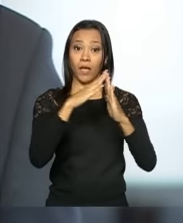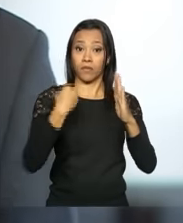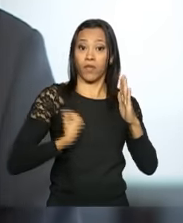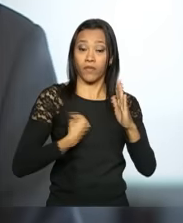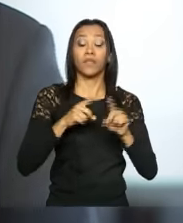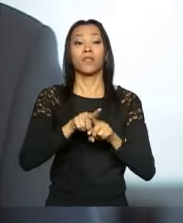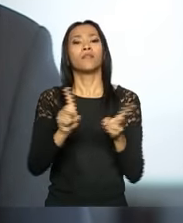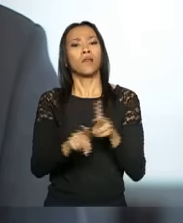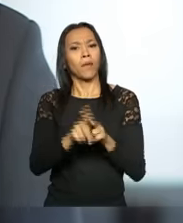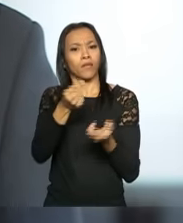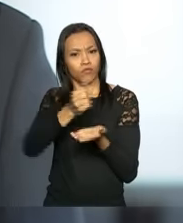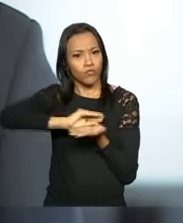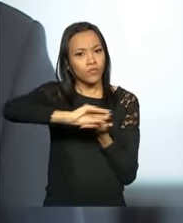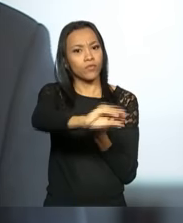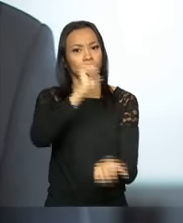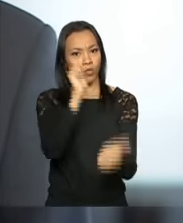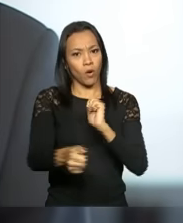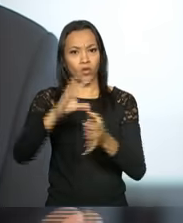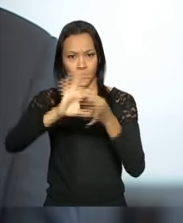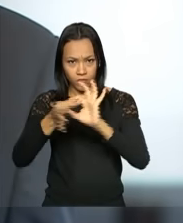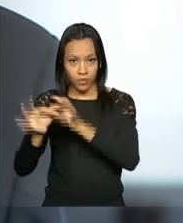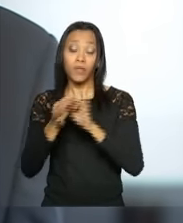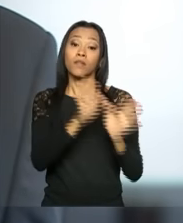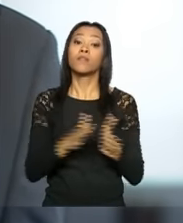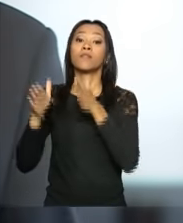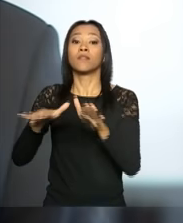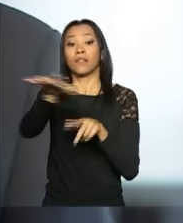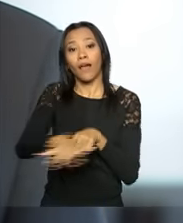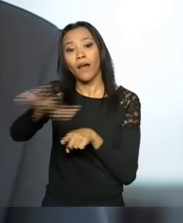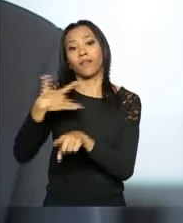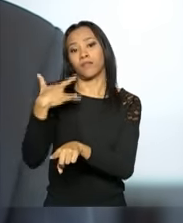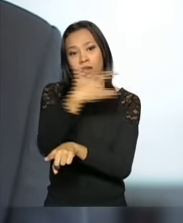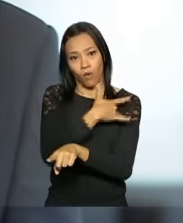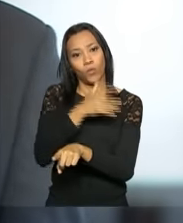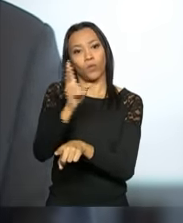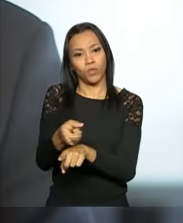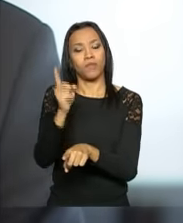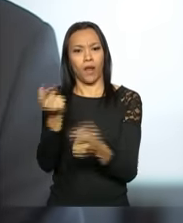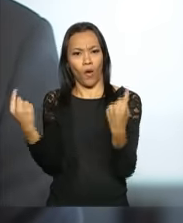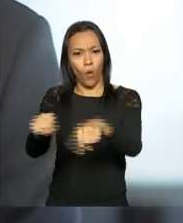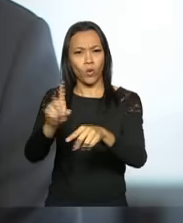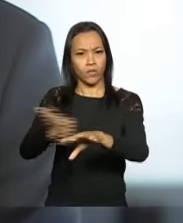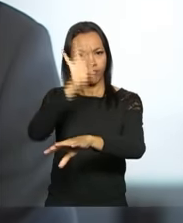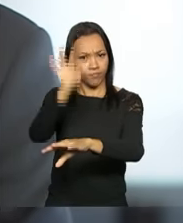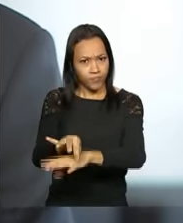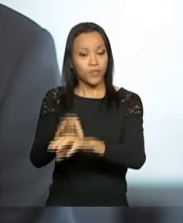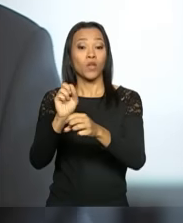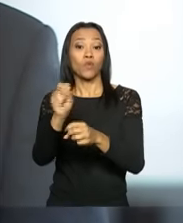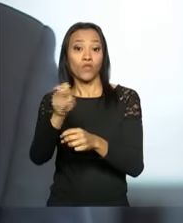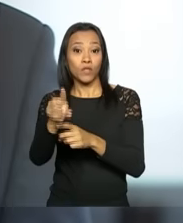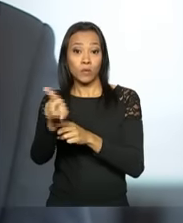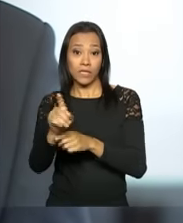olimpíadas e paraolimpíadas do Rio de Janeiro e na área da saúde para o combate e prevenção ao aeds egipte e ao vírus